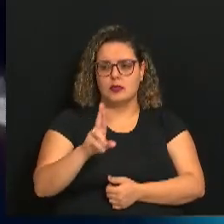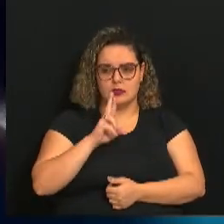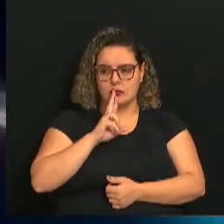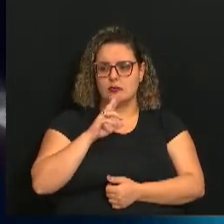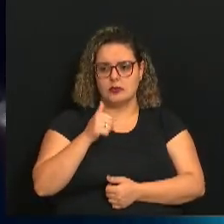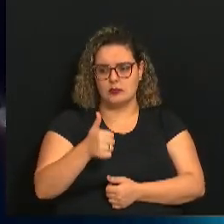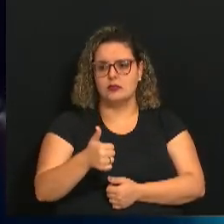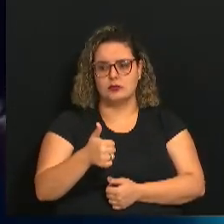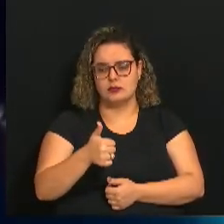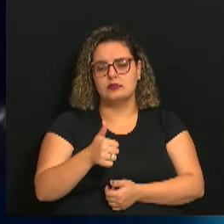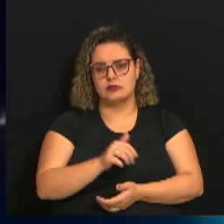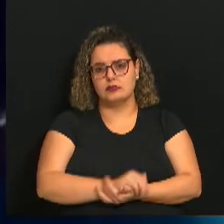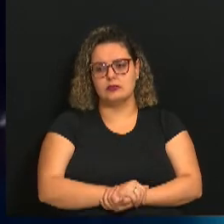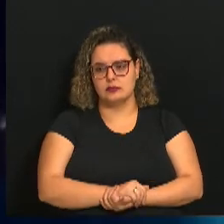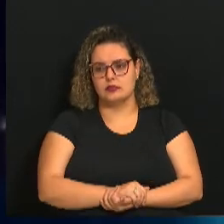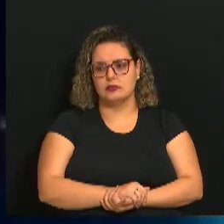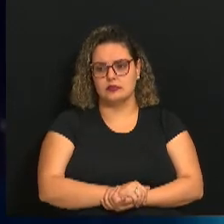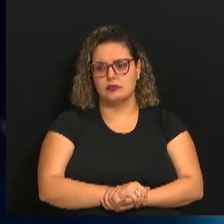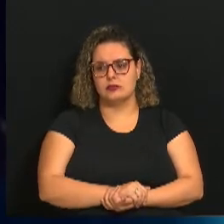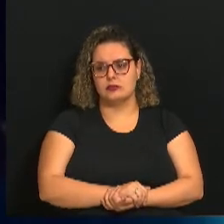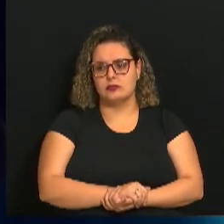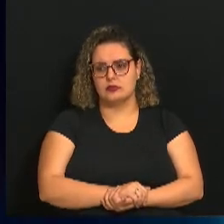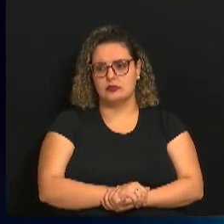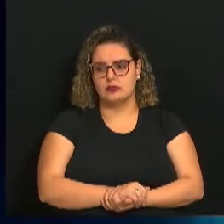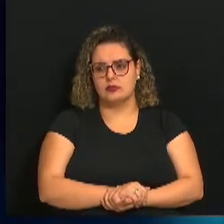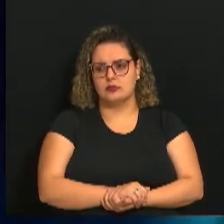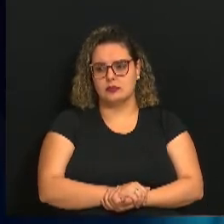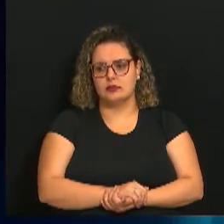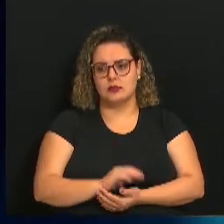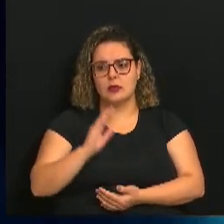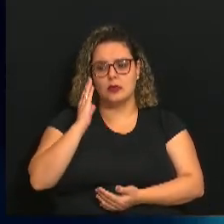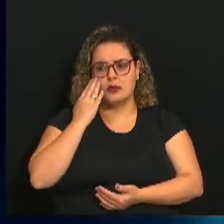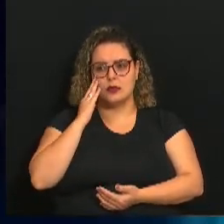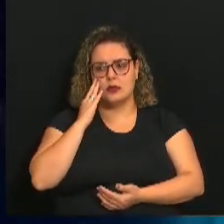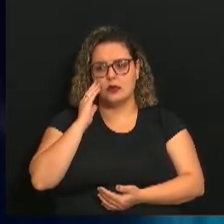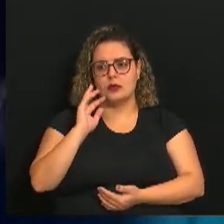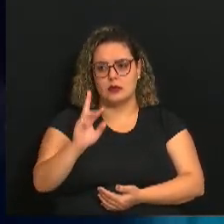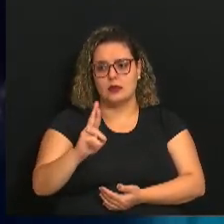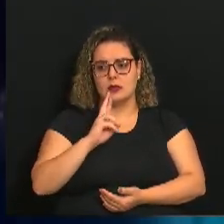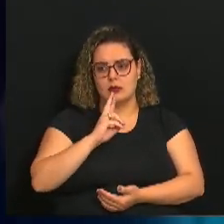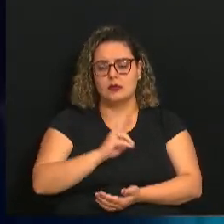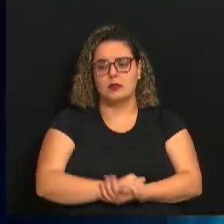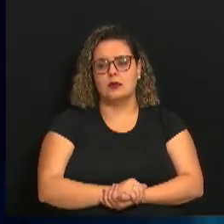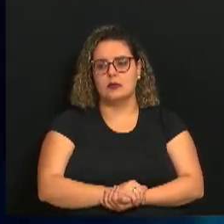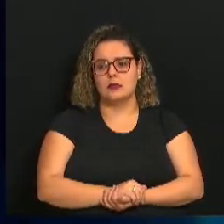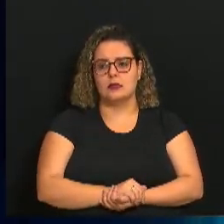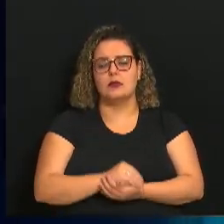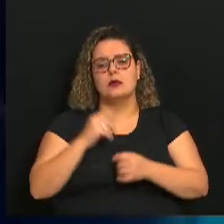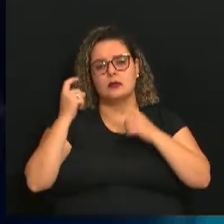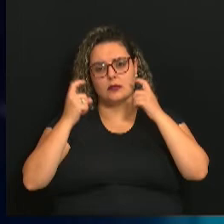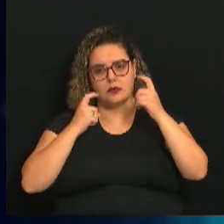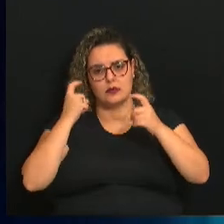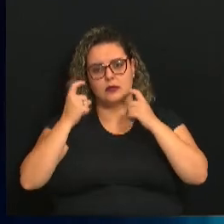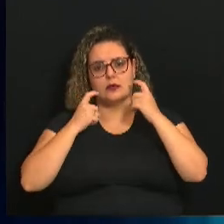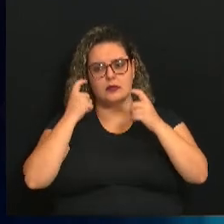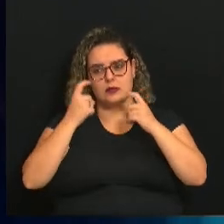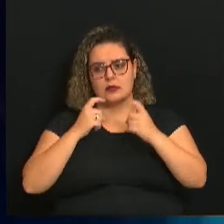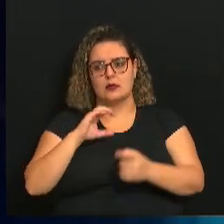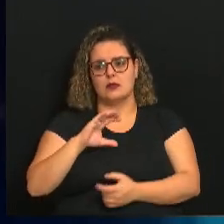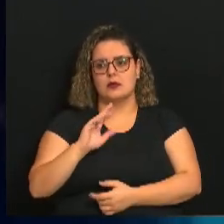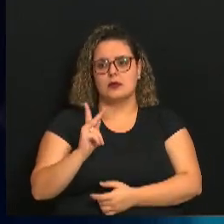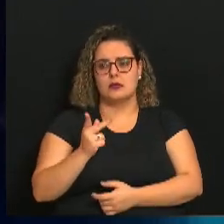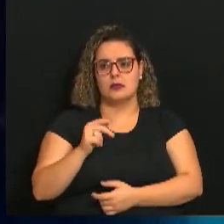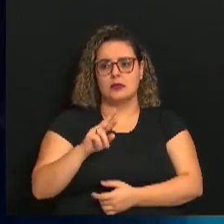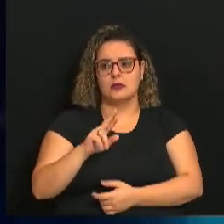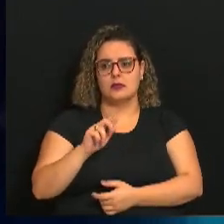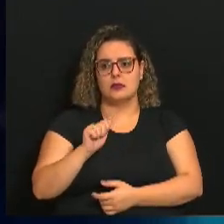tá respondido. Todas as questões que eu fiz, eu entendo que esteja respondido. Apenas essa minha preocupação mesmo que o Charles